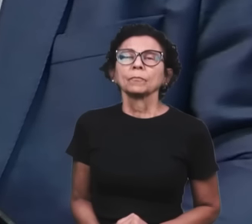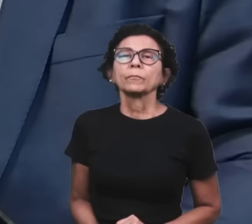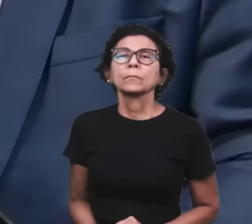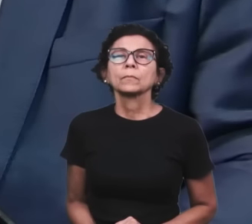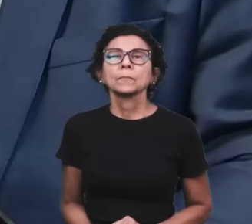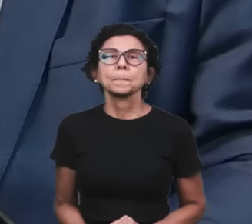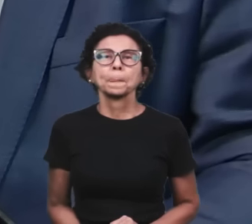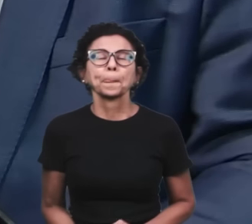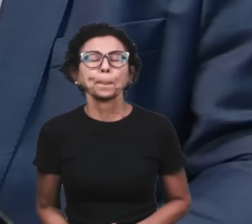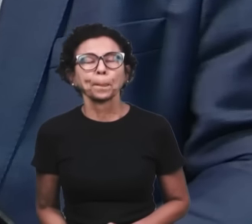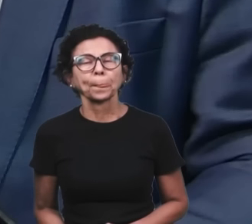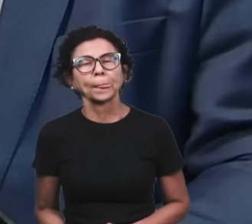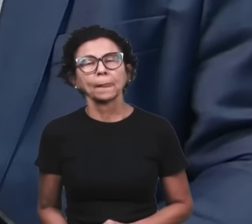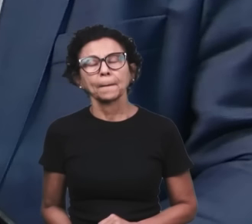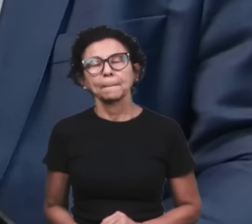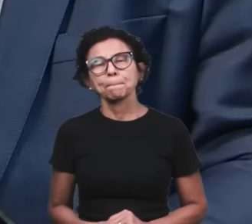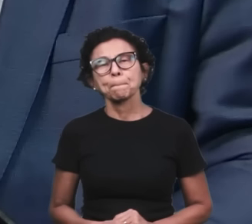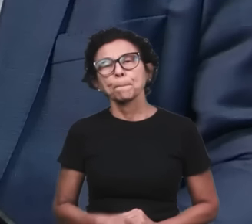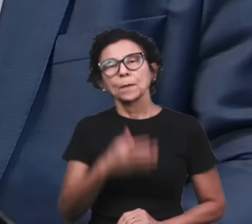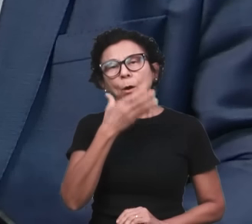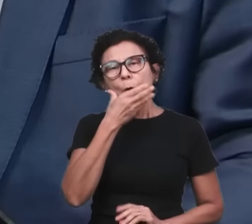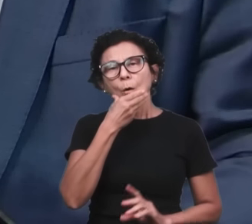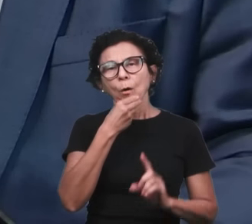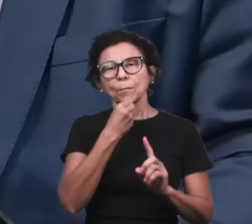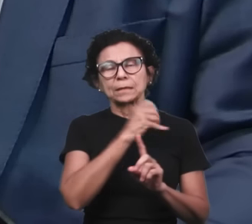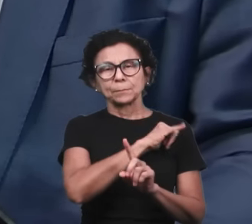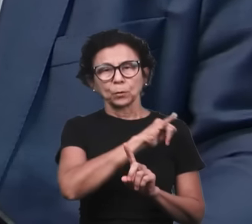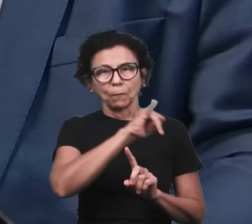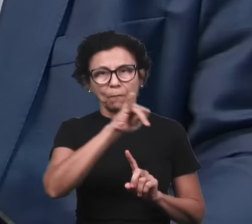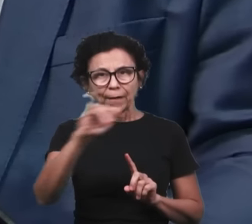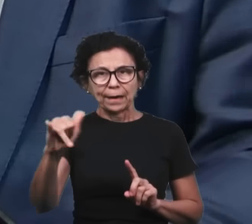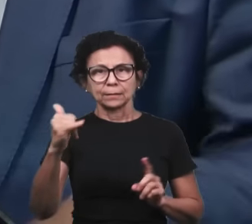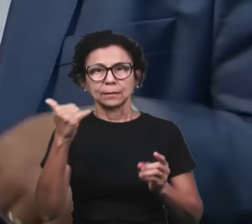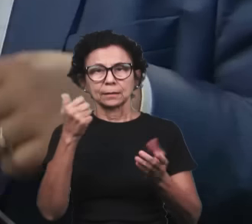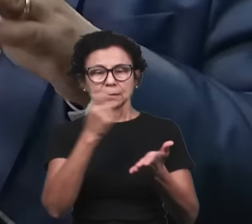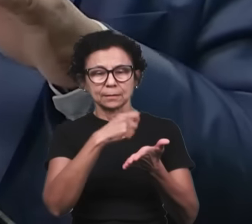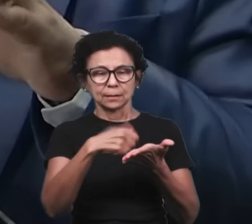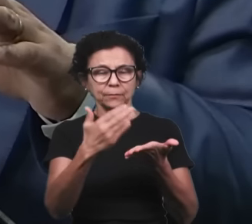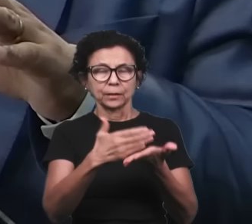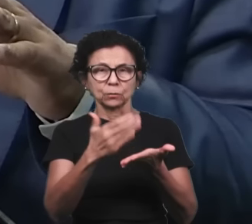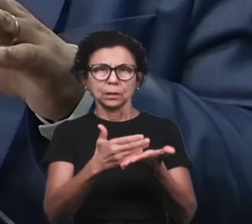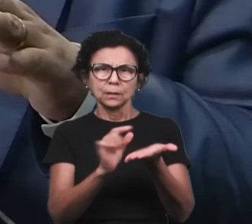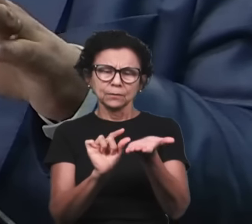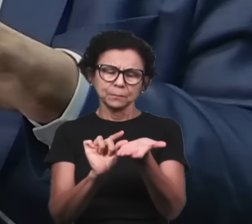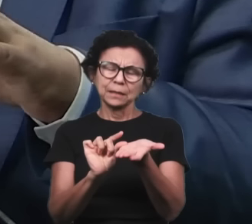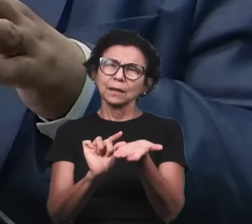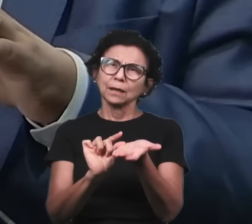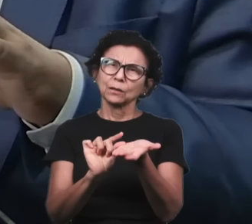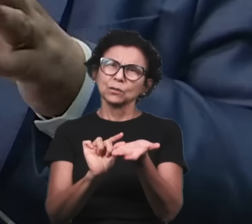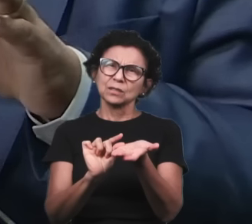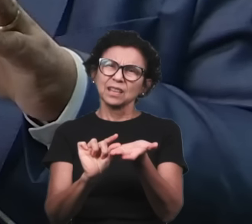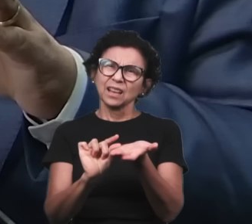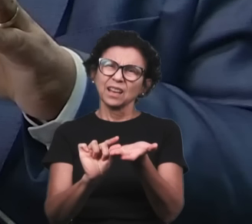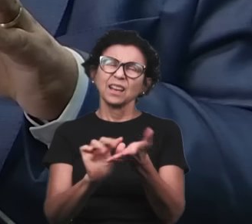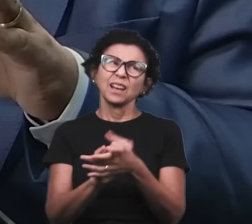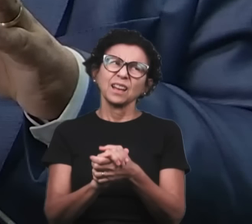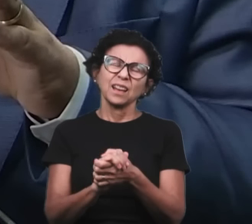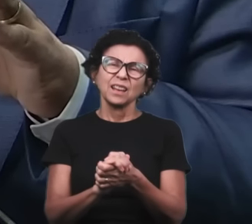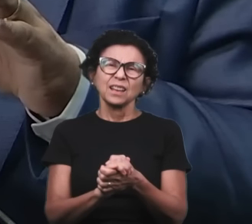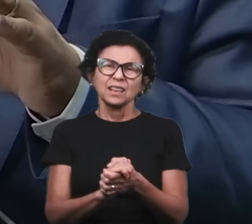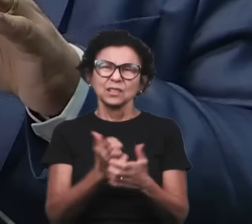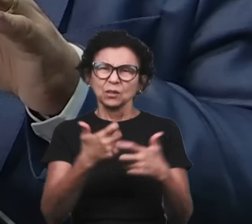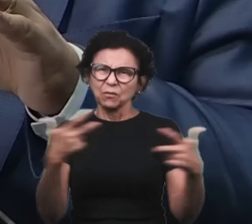profetas menores. Então, os profetas menores são 12 e eles viveram mais ou menos na mesma